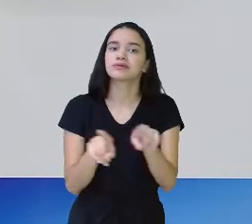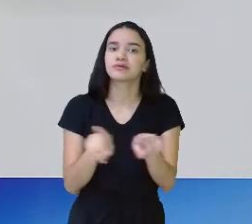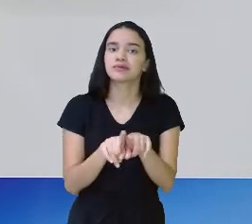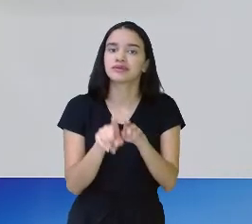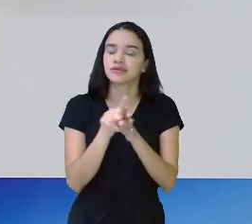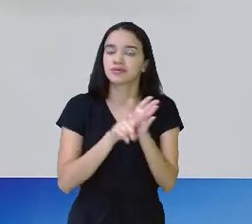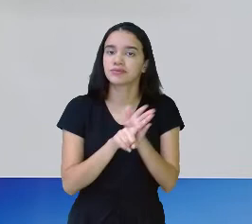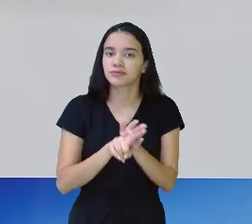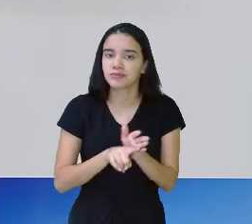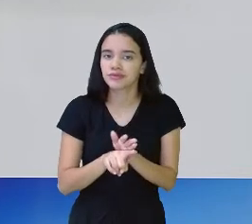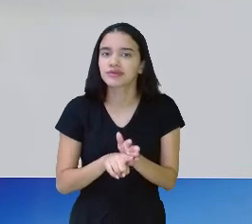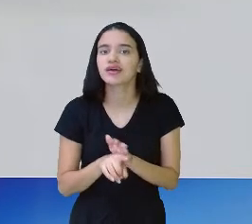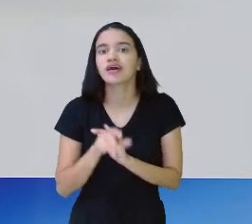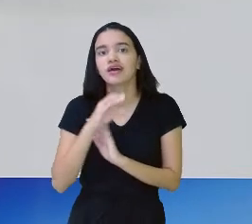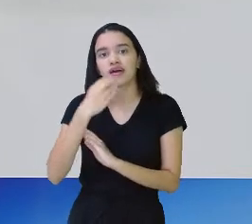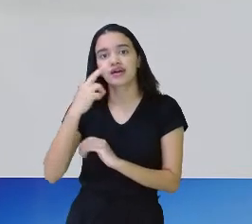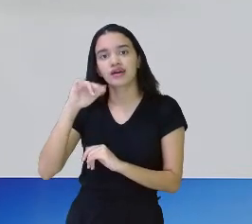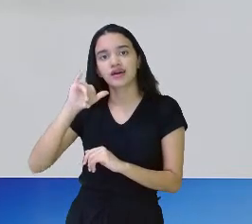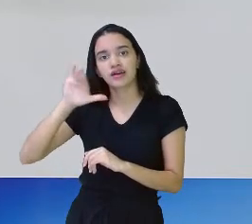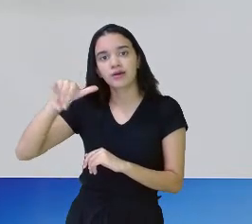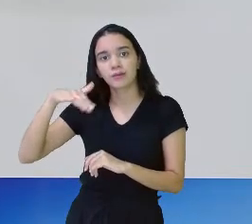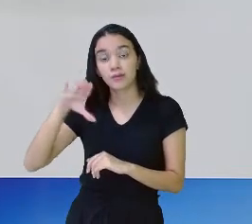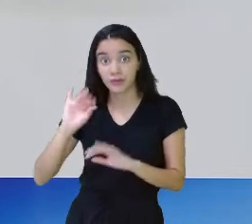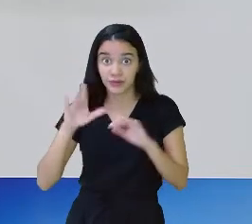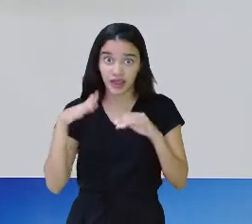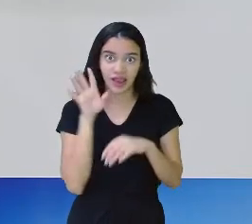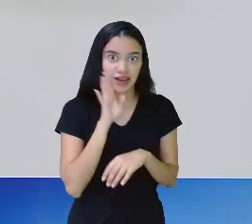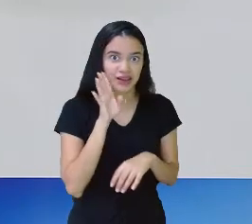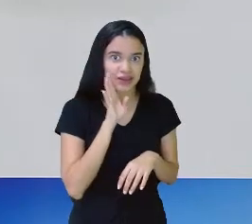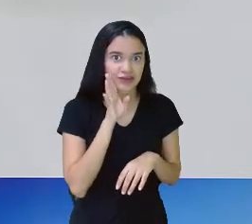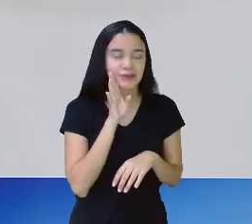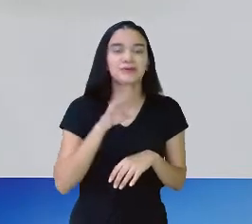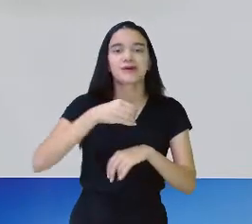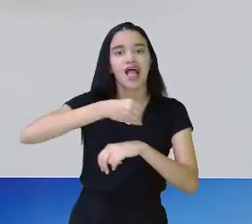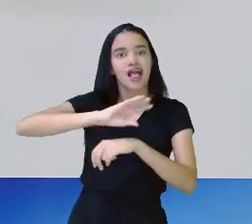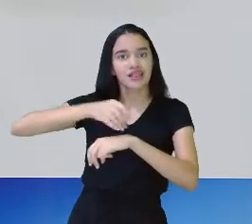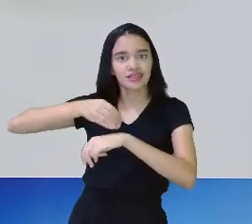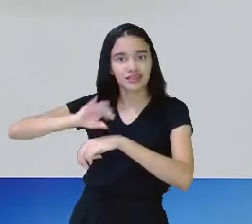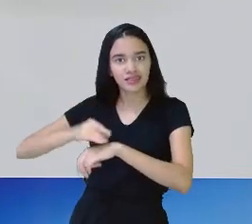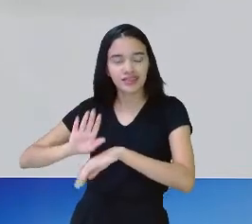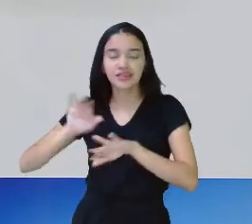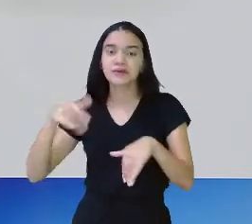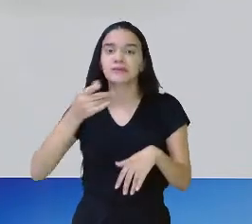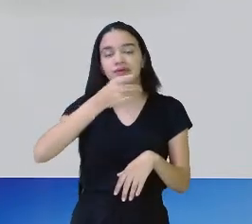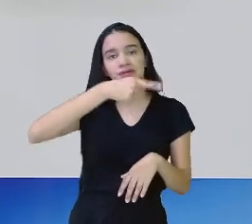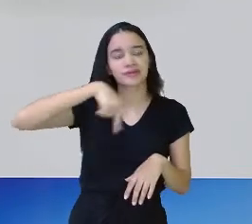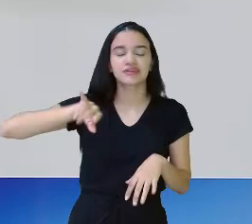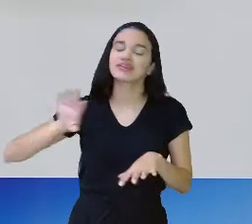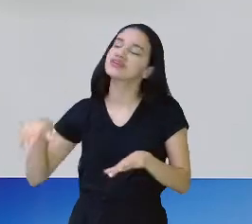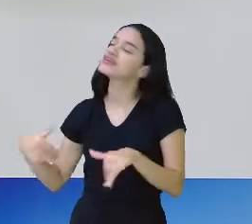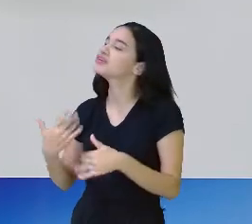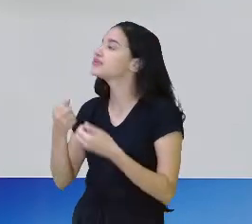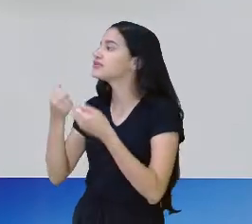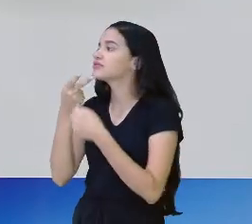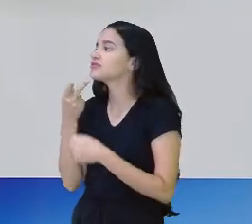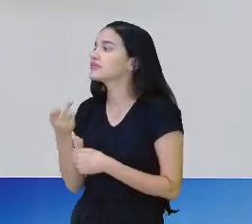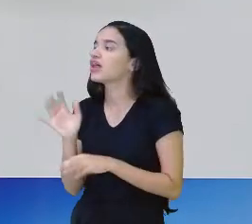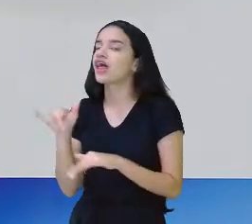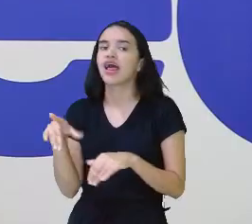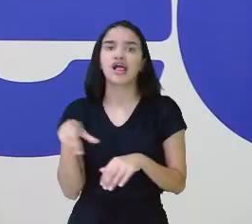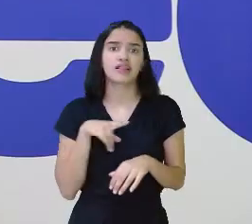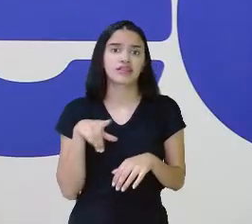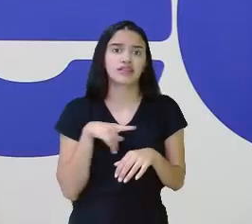sobre esse caramujo gigante. Legal? Dica da Árvore de Livros está aí para vocês. Fala, professora. Aqui tem